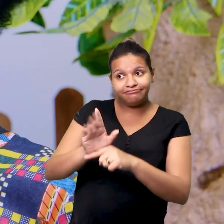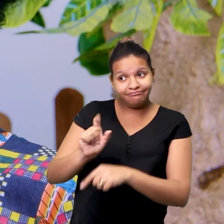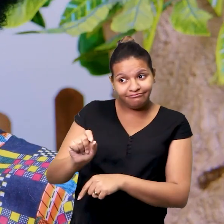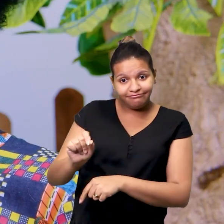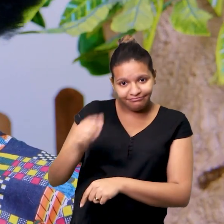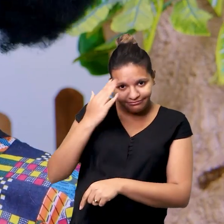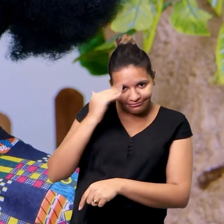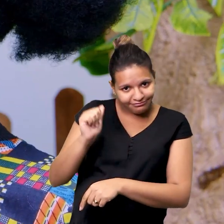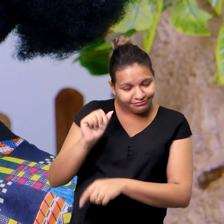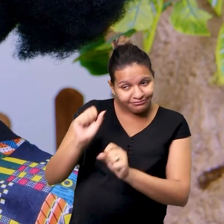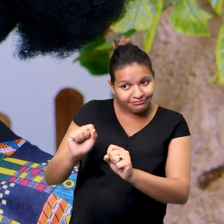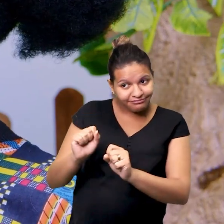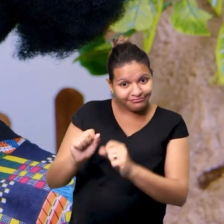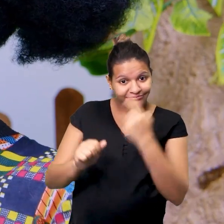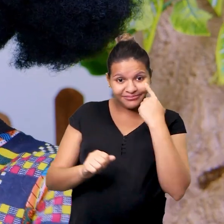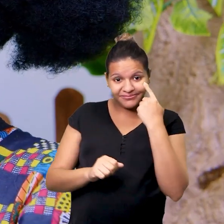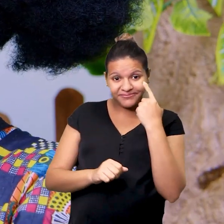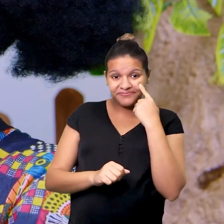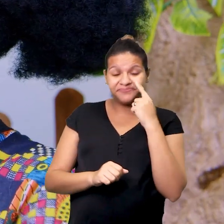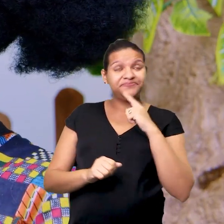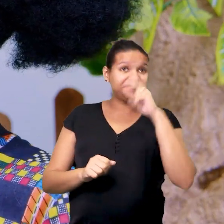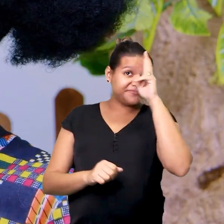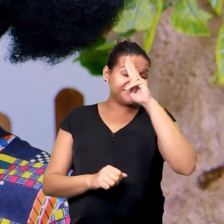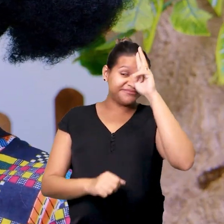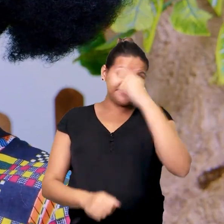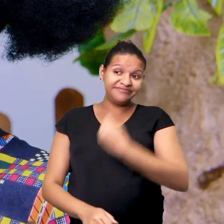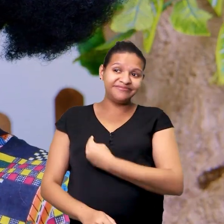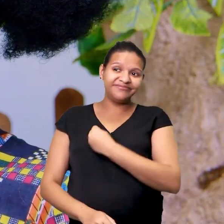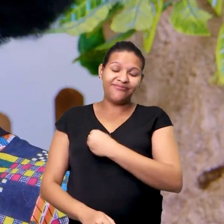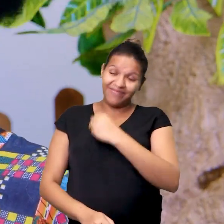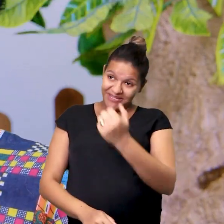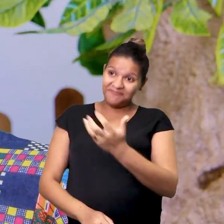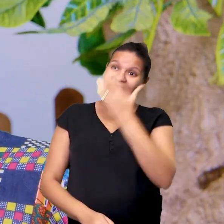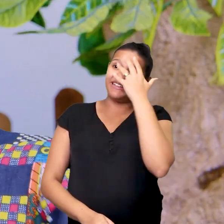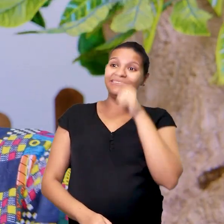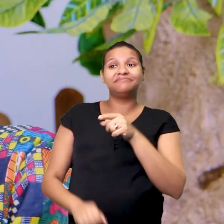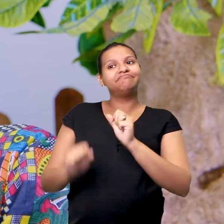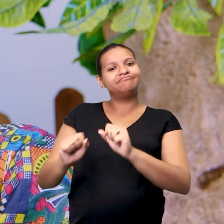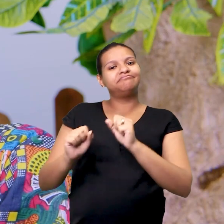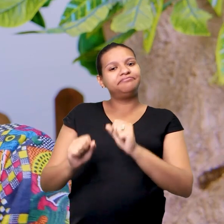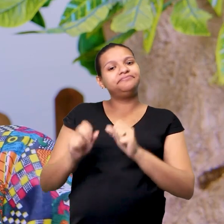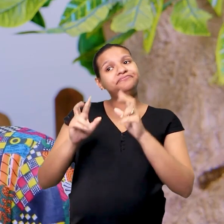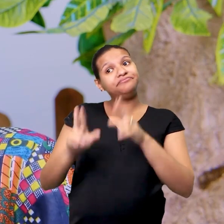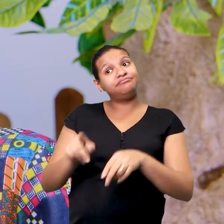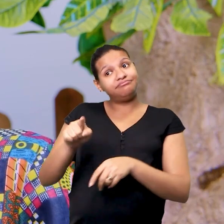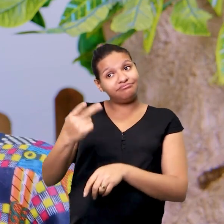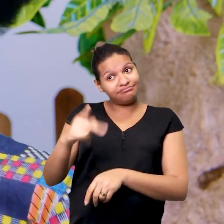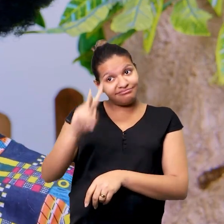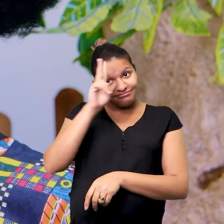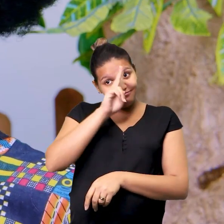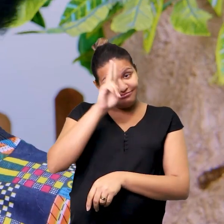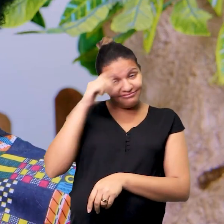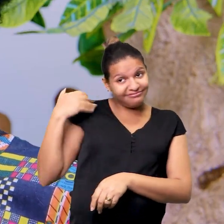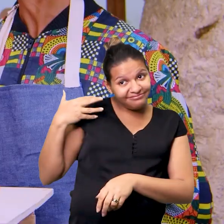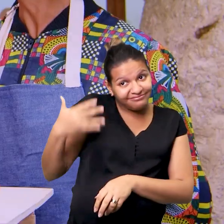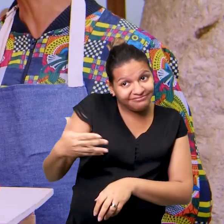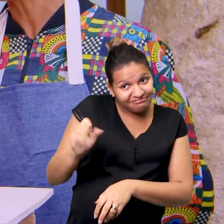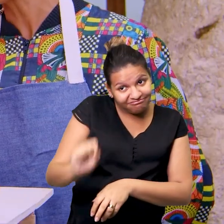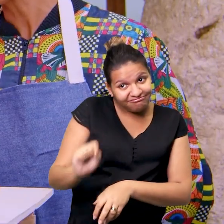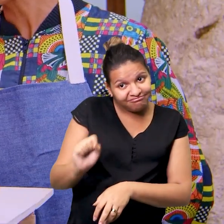Grover? Buscar inspiração em histórias de vida. Assim como a sua própria história, por exemplo.